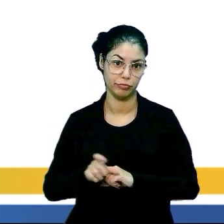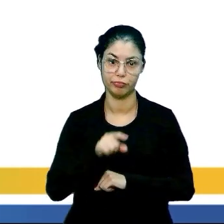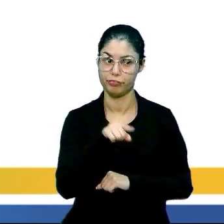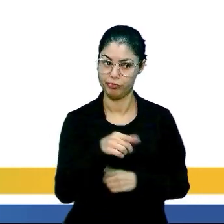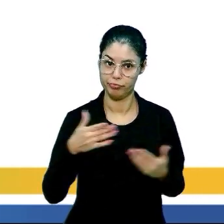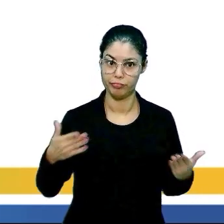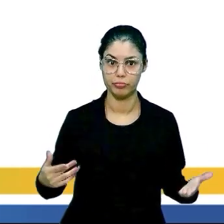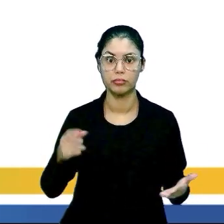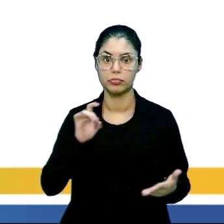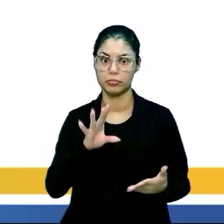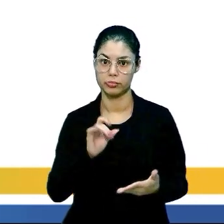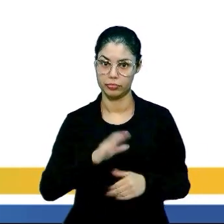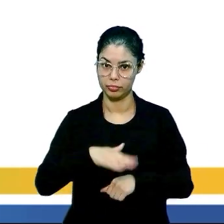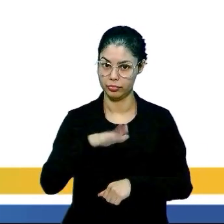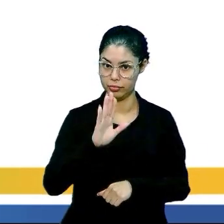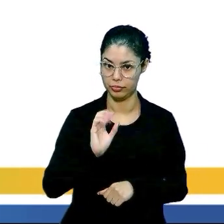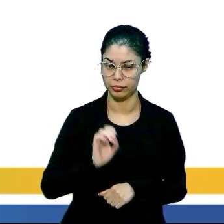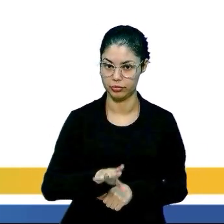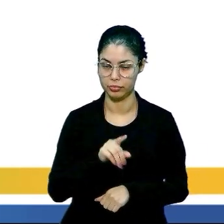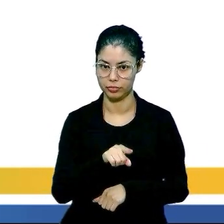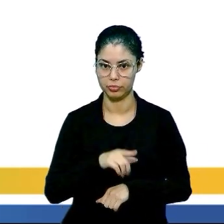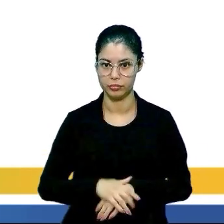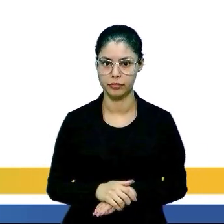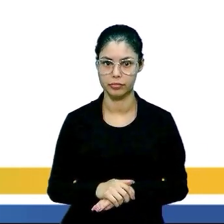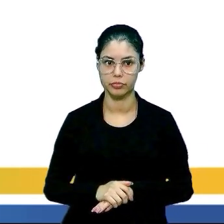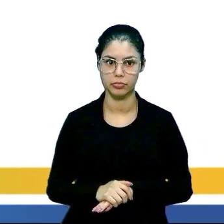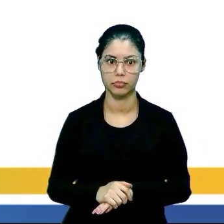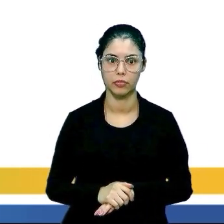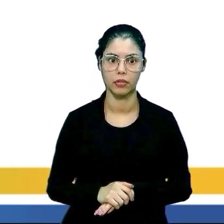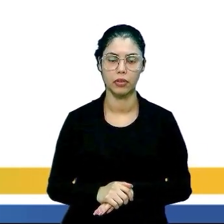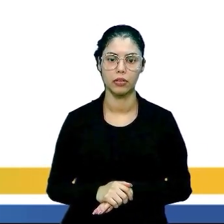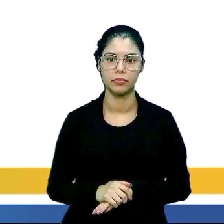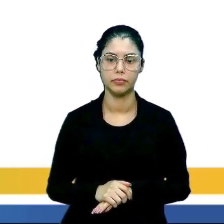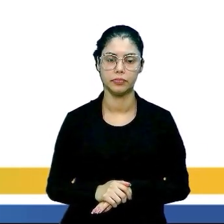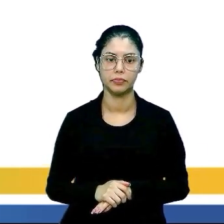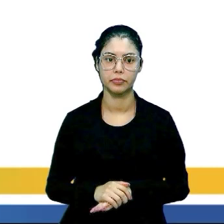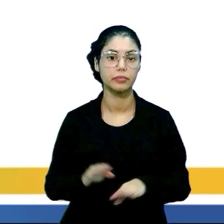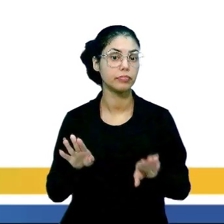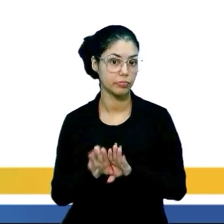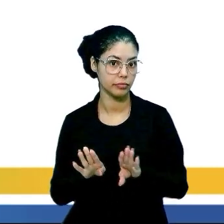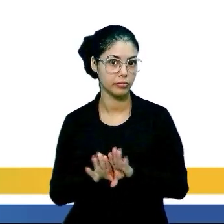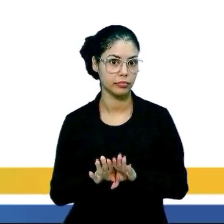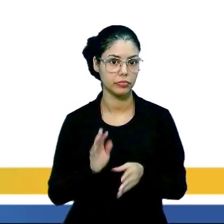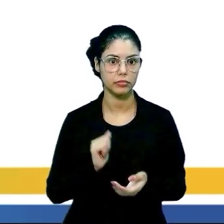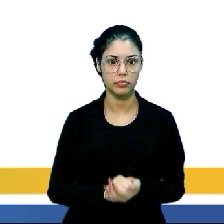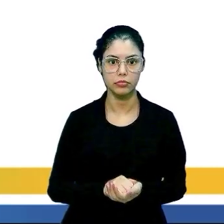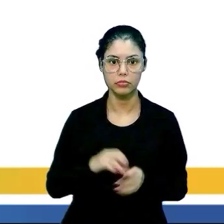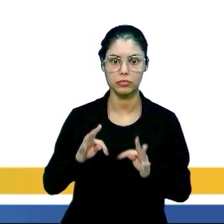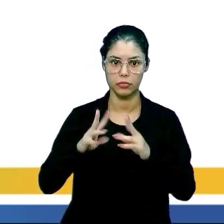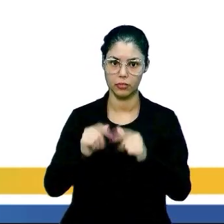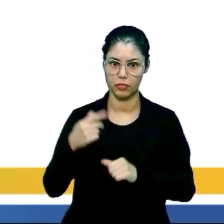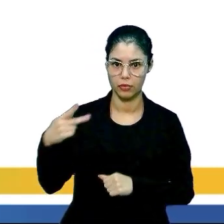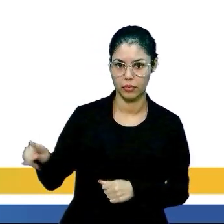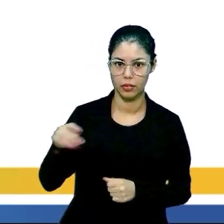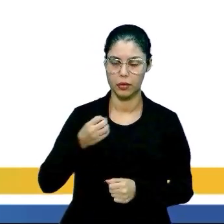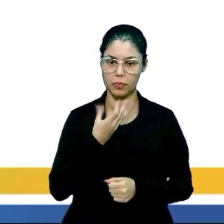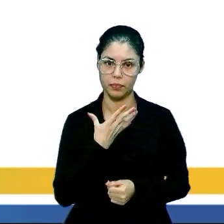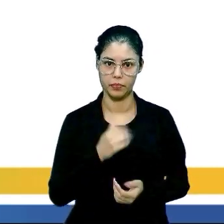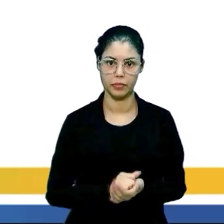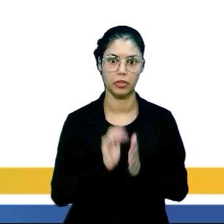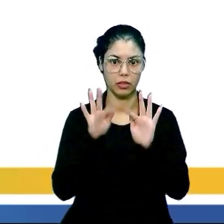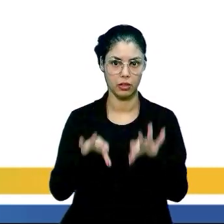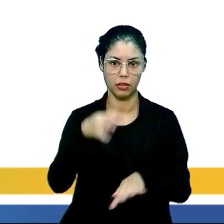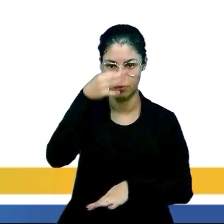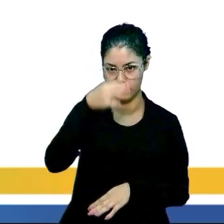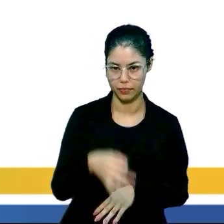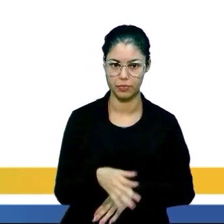Esse sujeito só é isso e mais isso. Opina Sidu. Também tudo para ele sai